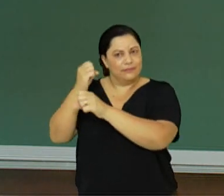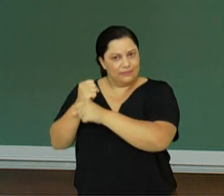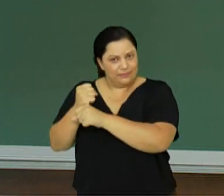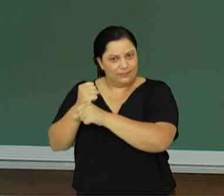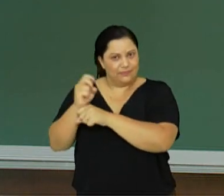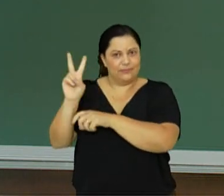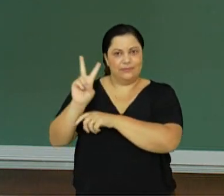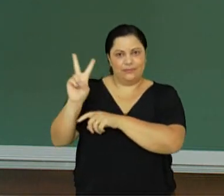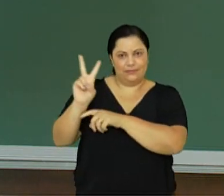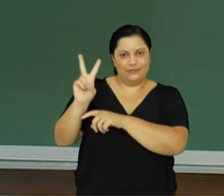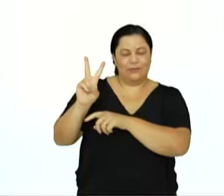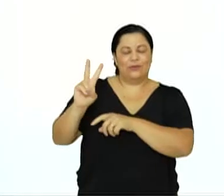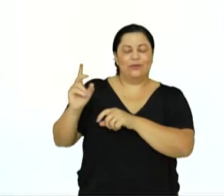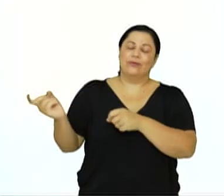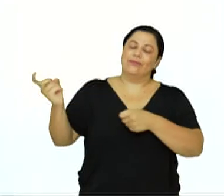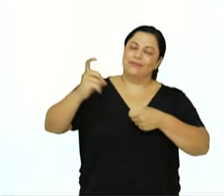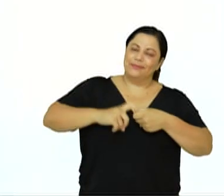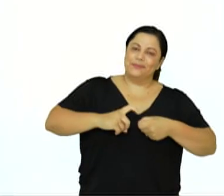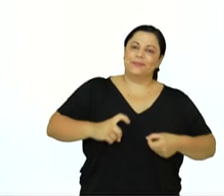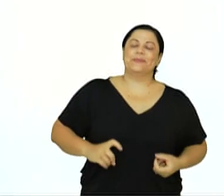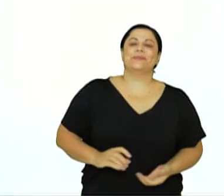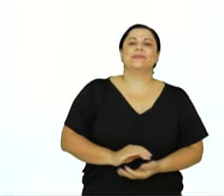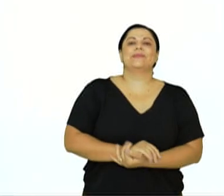desta pirâmide aqui. Já voltamos, gente.